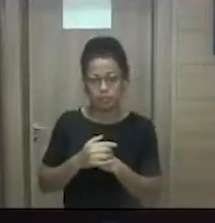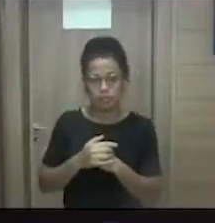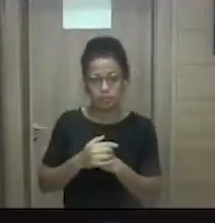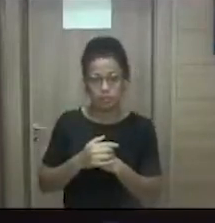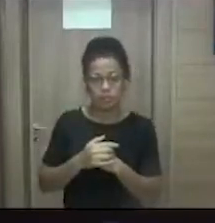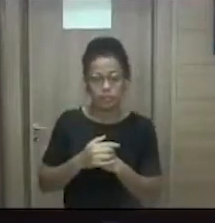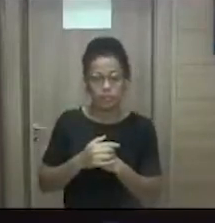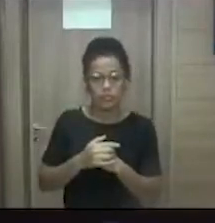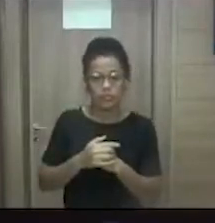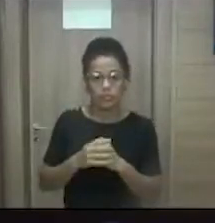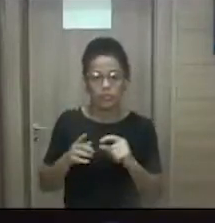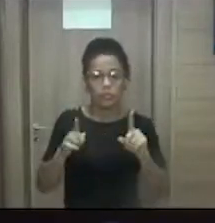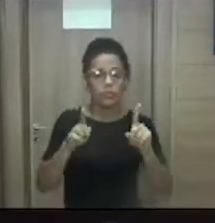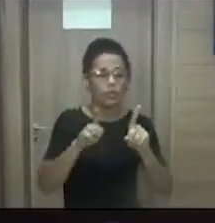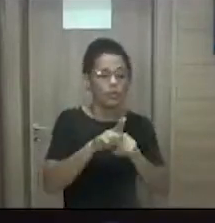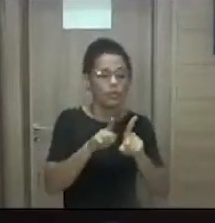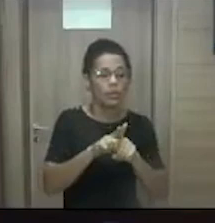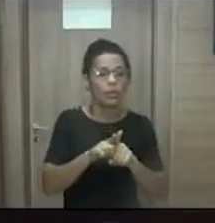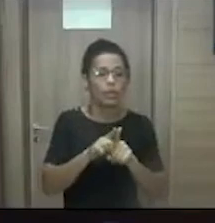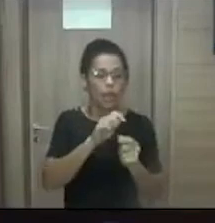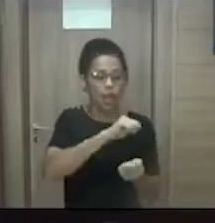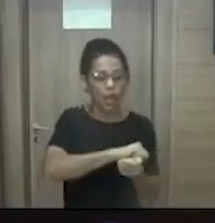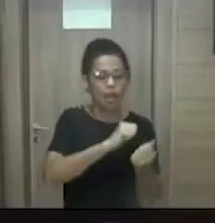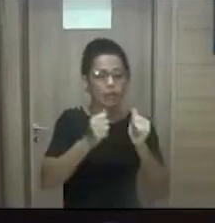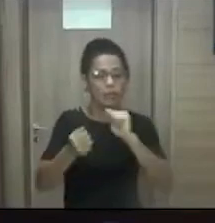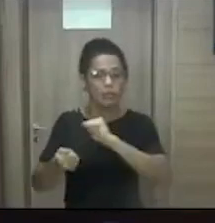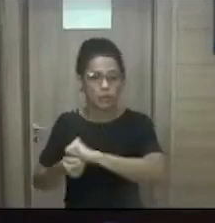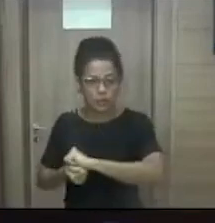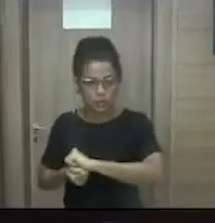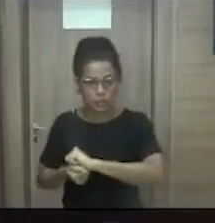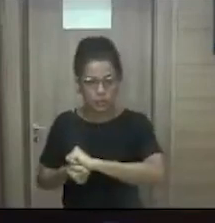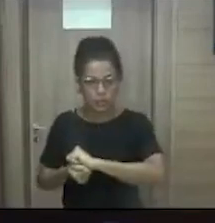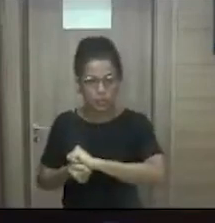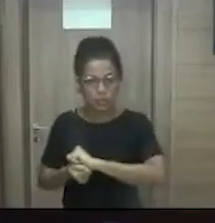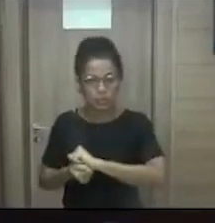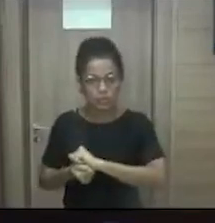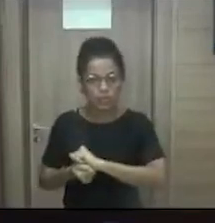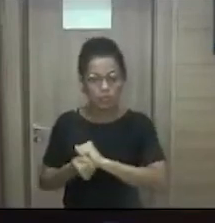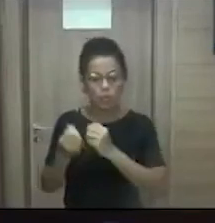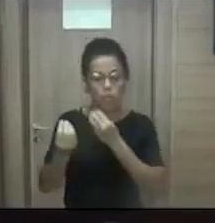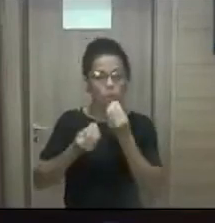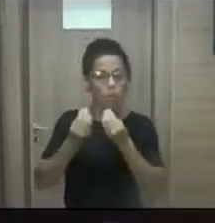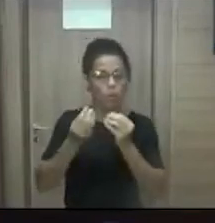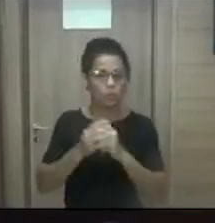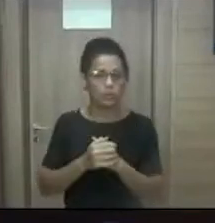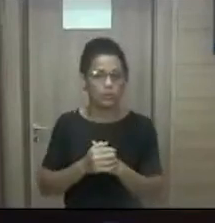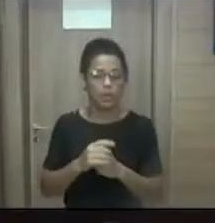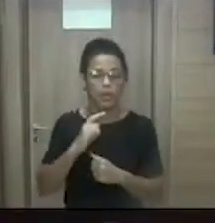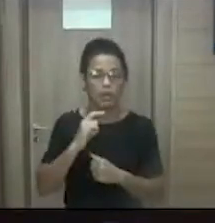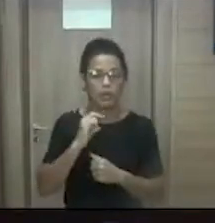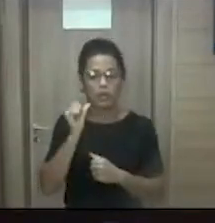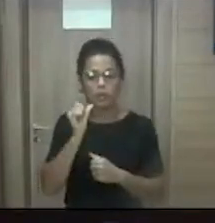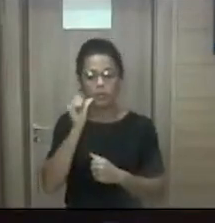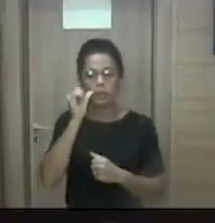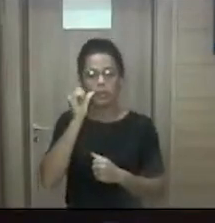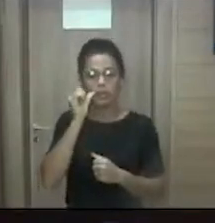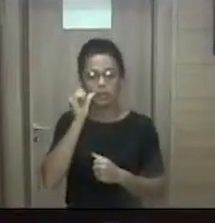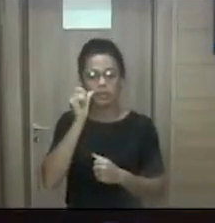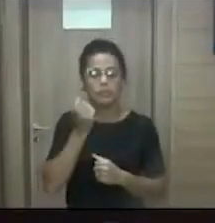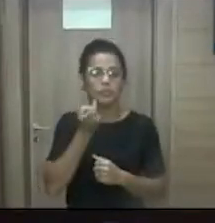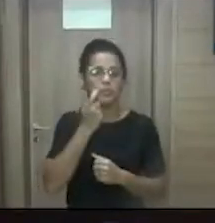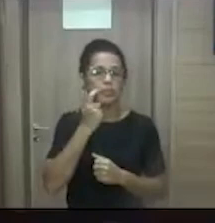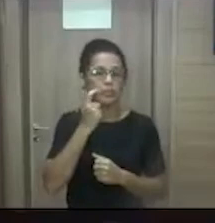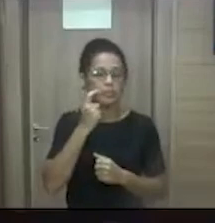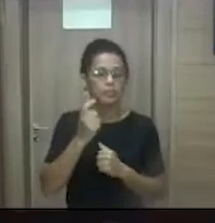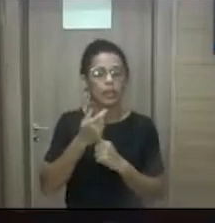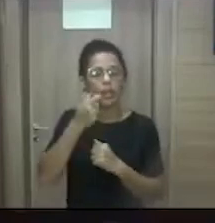essa adequação de meio que a gente chama, né? Na área odontológica. O que é a adequação de meio? Tem um dente lá que precisa extrair, uma